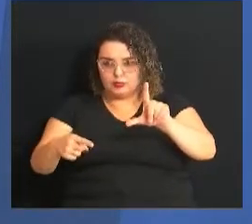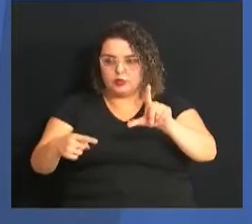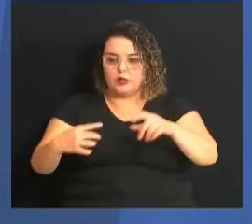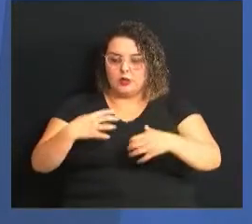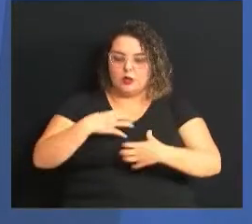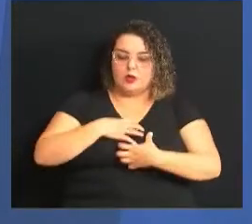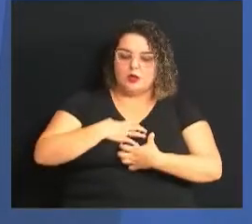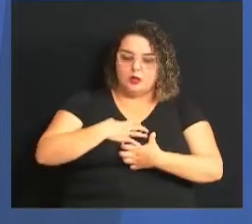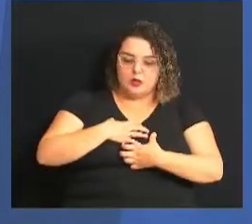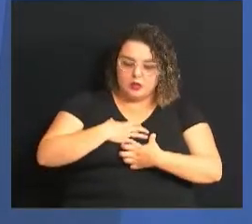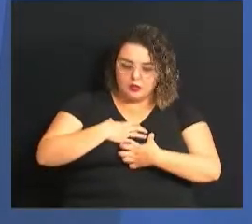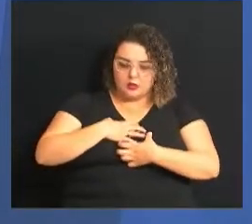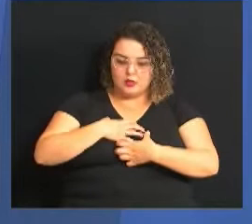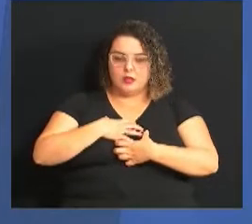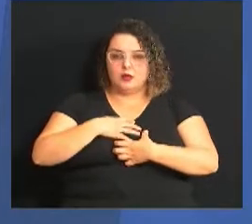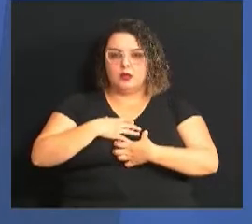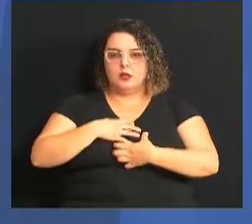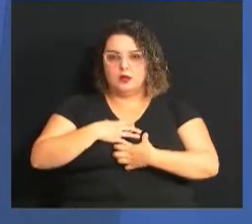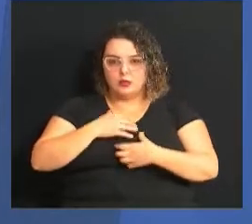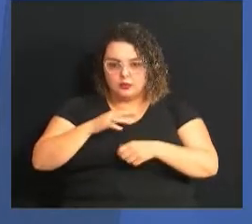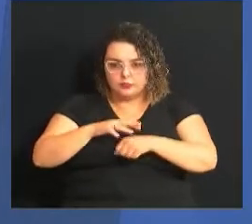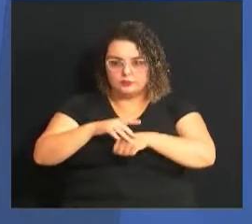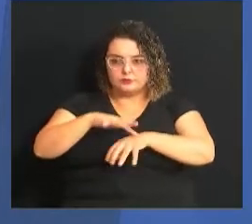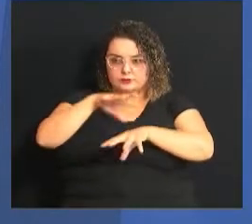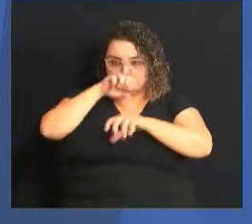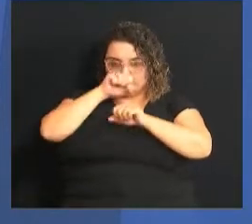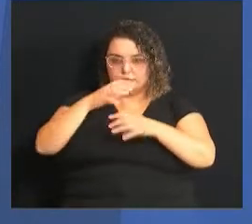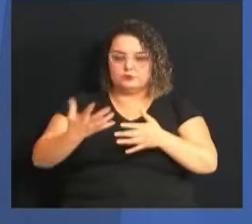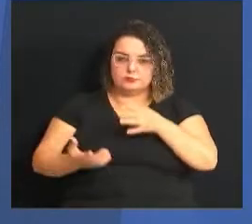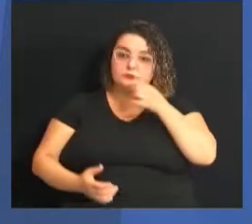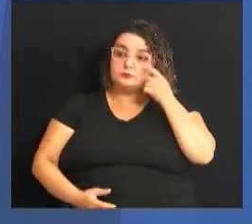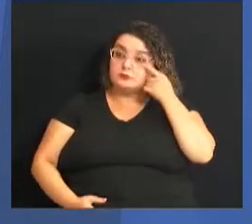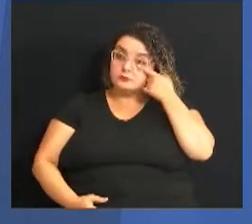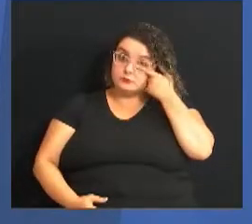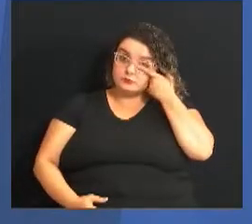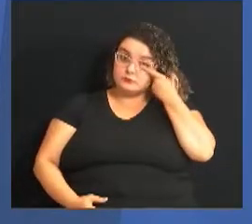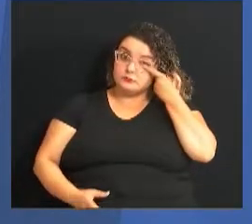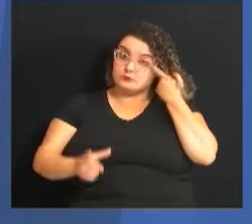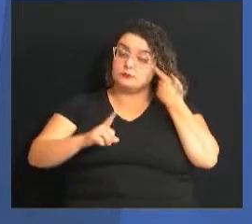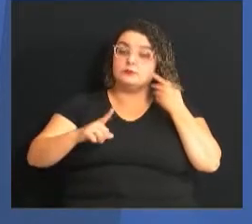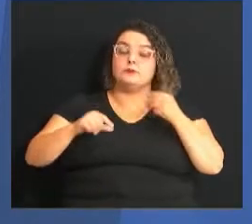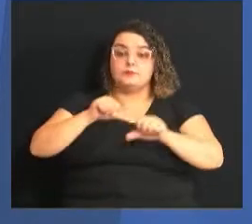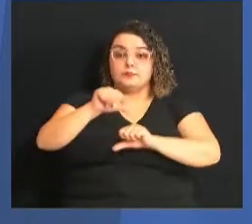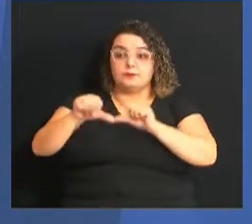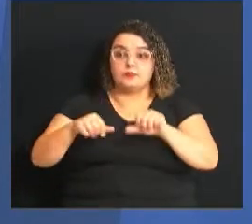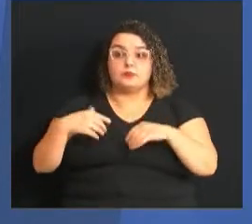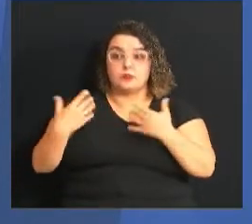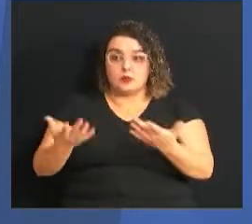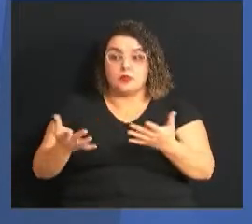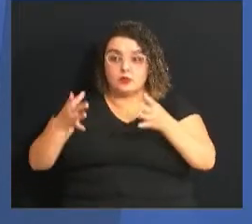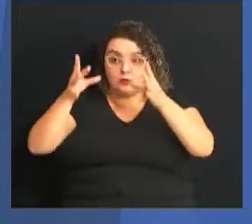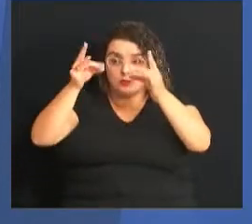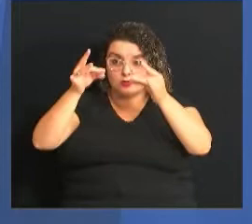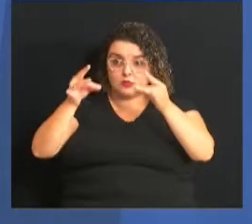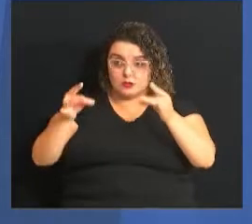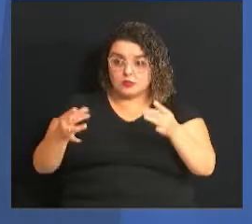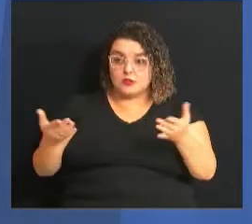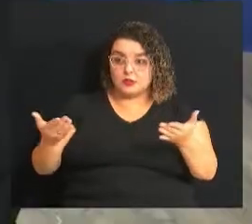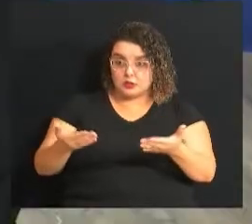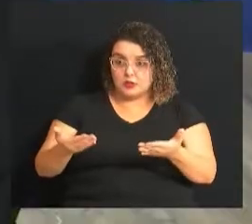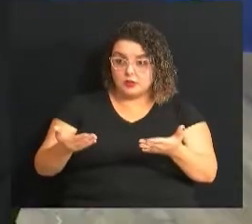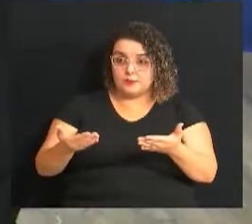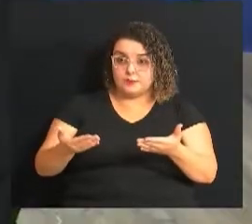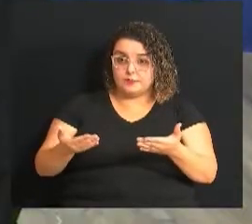sintomáticos de doenças respiratórias, aqui a gente está tendo aí essa mudança. Então, eu vou detalhar agora, Gabriel,